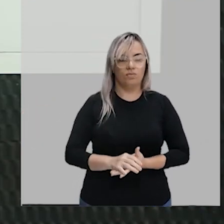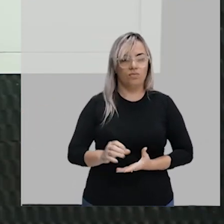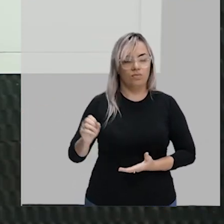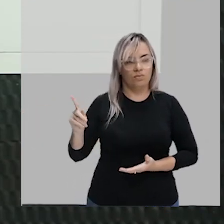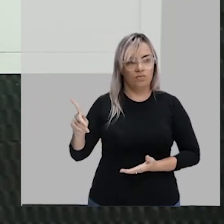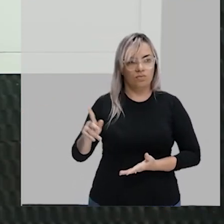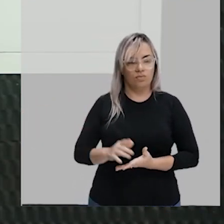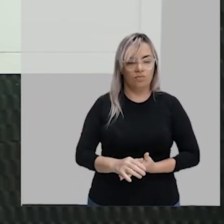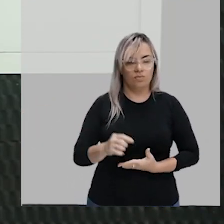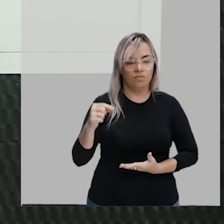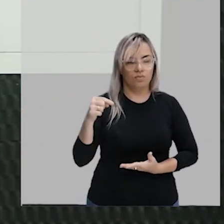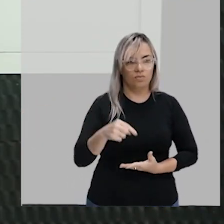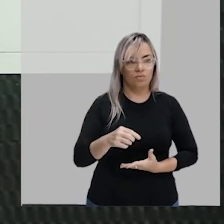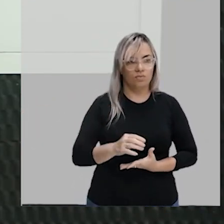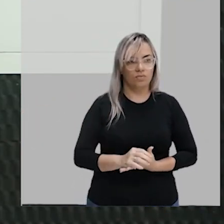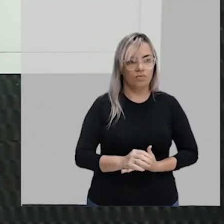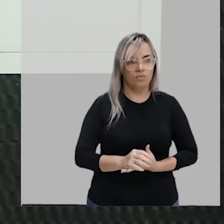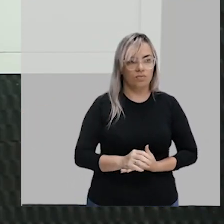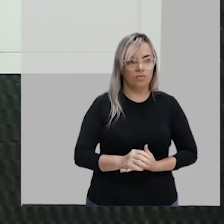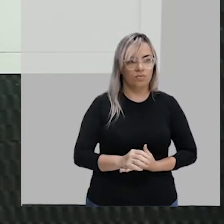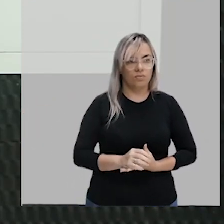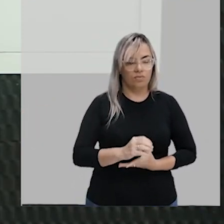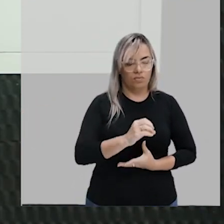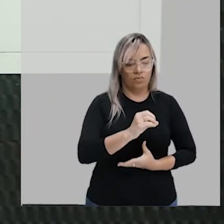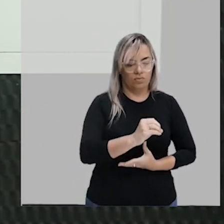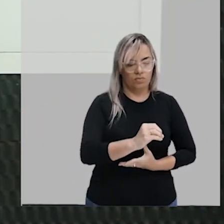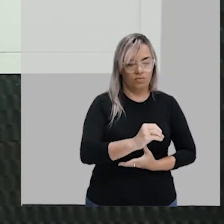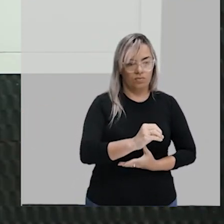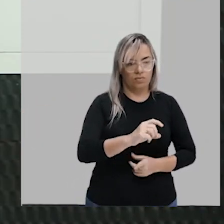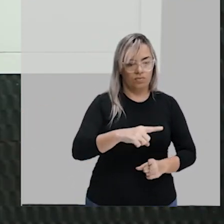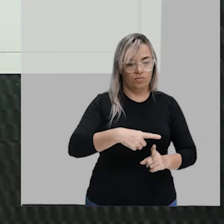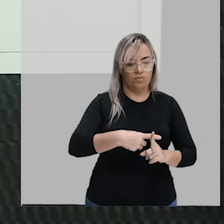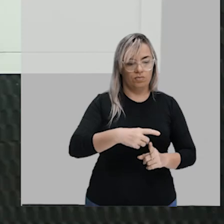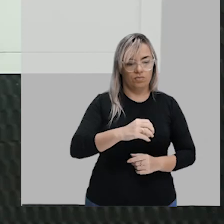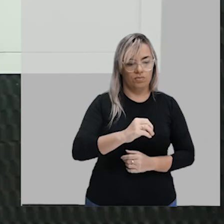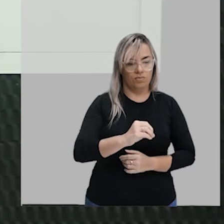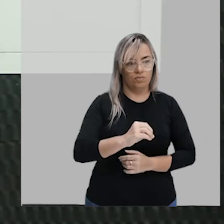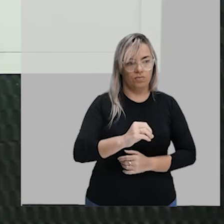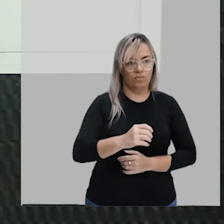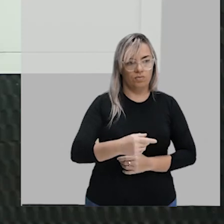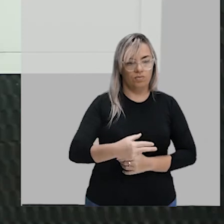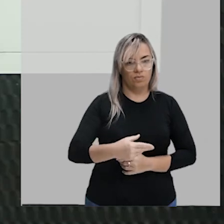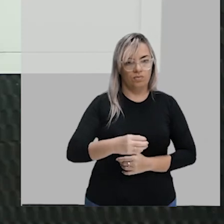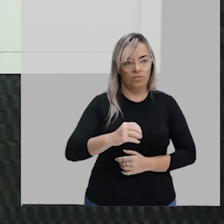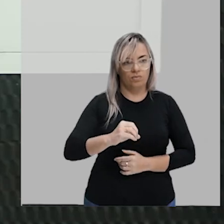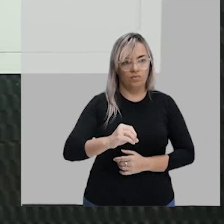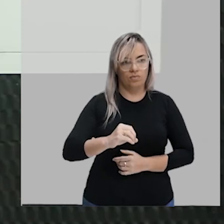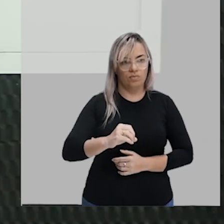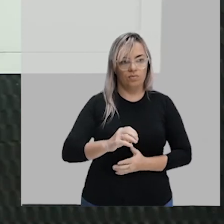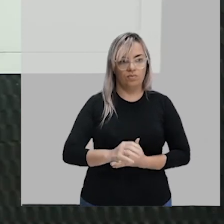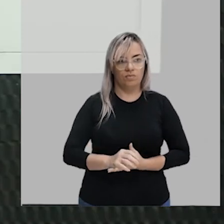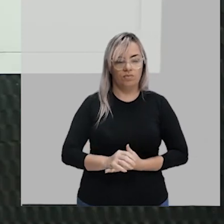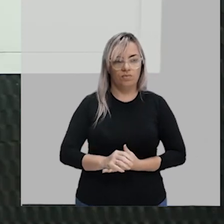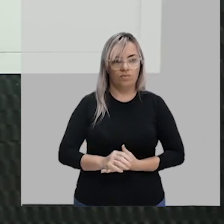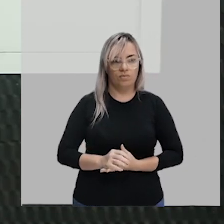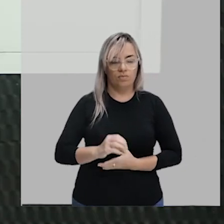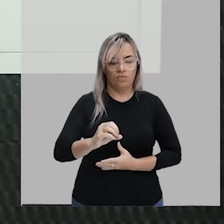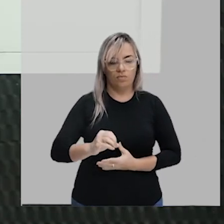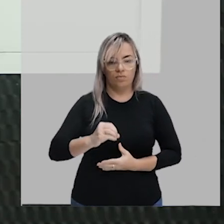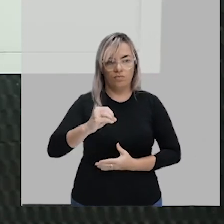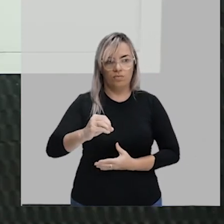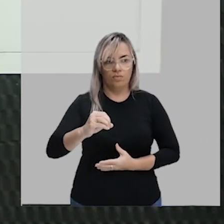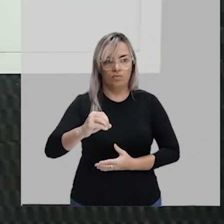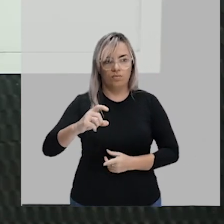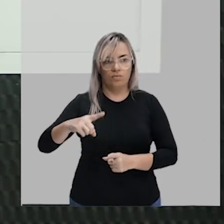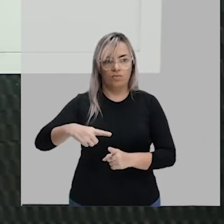Ok? Aqui vai dar 0, né? 0 mais 0 é 0. Aqui vai ficar 0